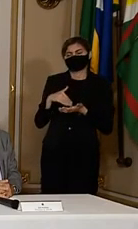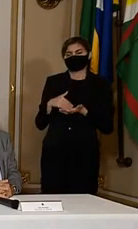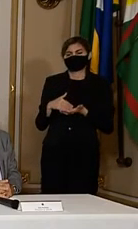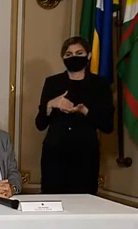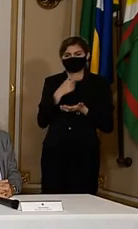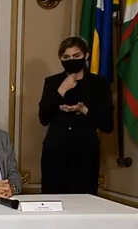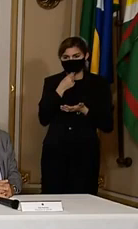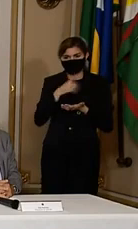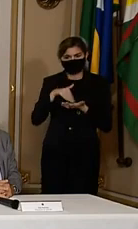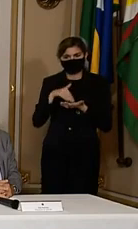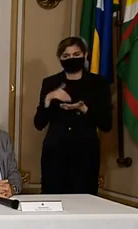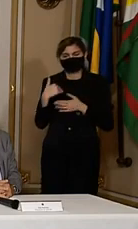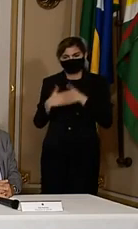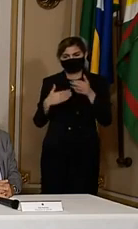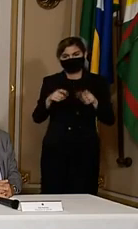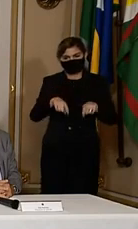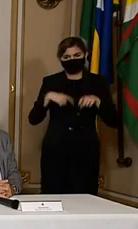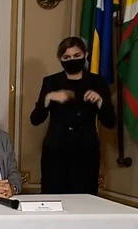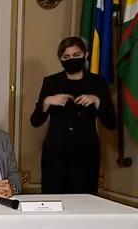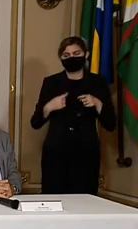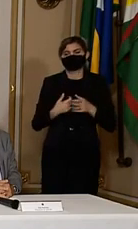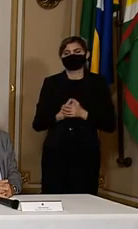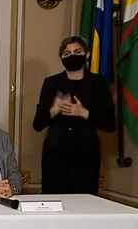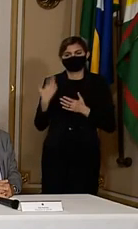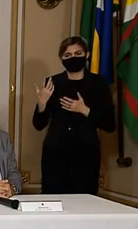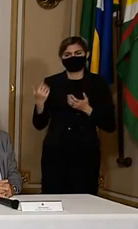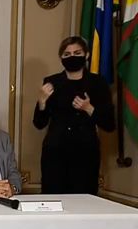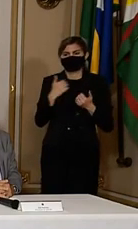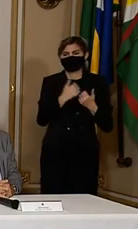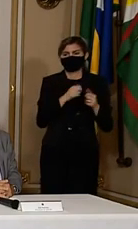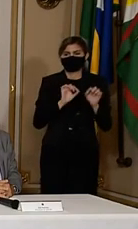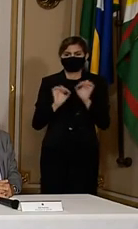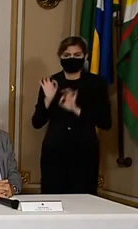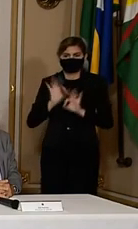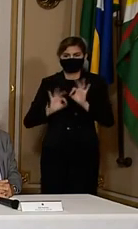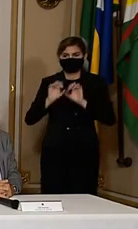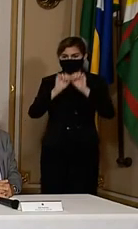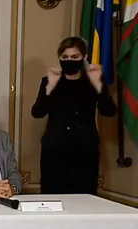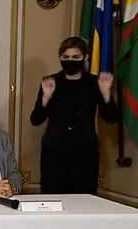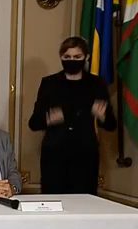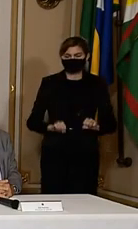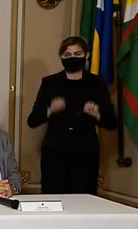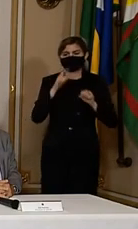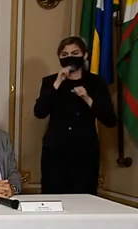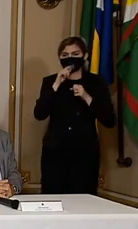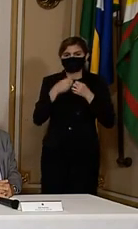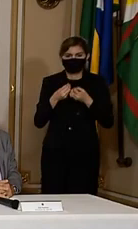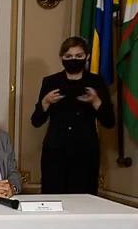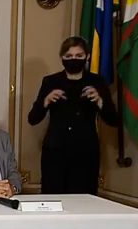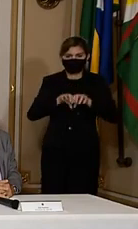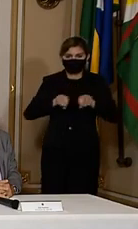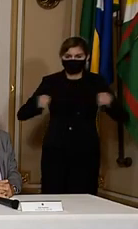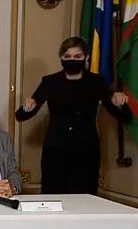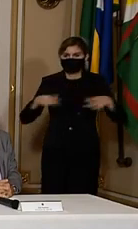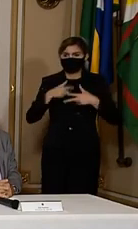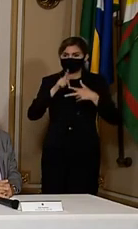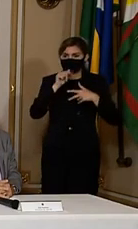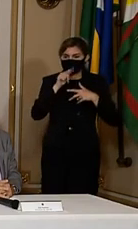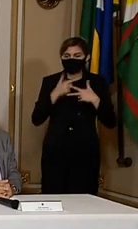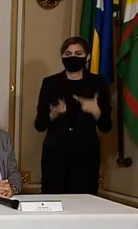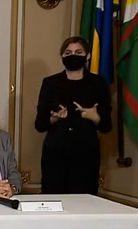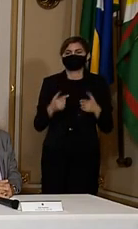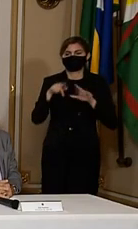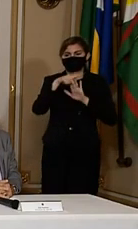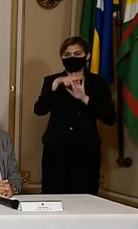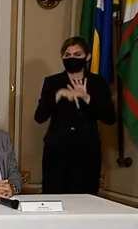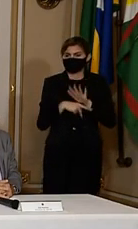de desenvolvimento Rural Claudiano de implantação do sistema simplificado de abastecimento de água seja ações